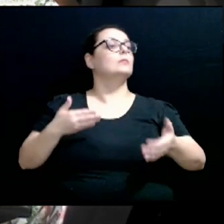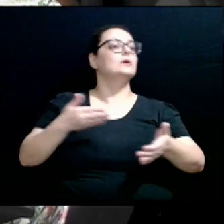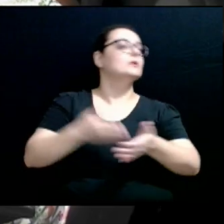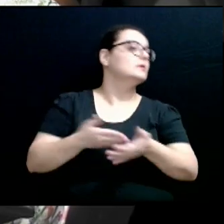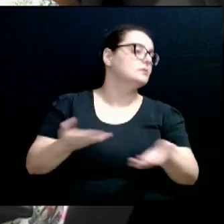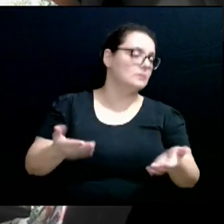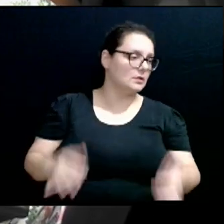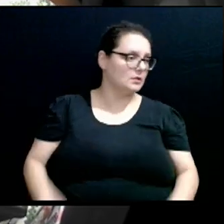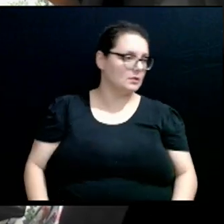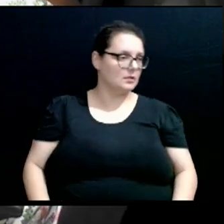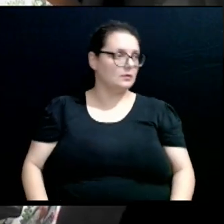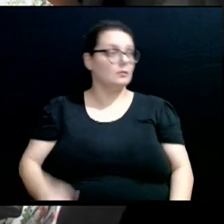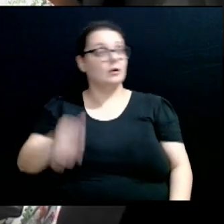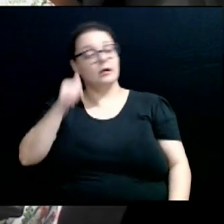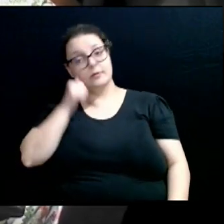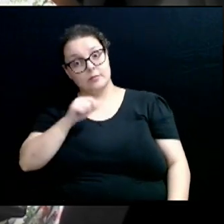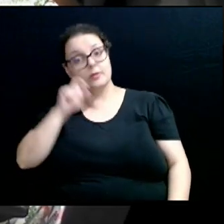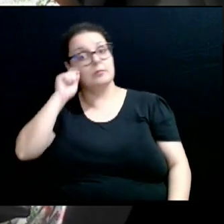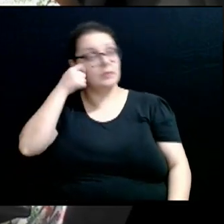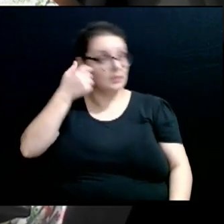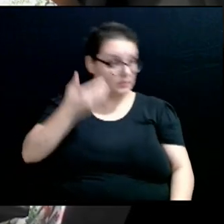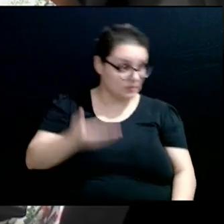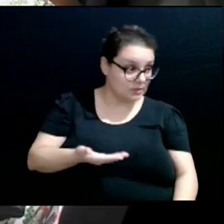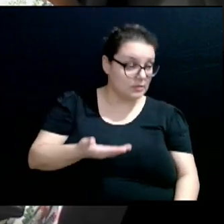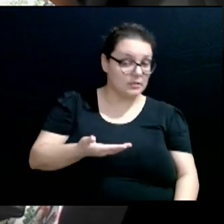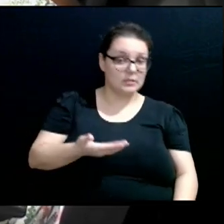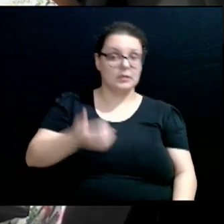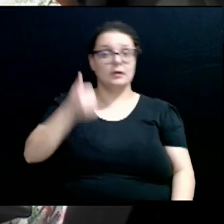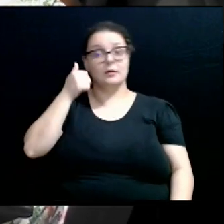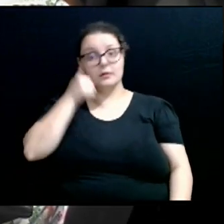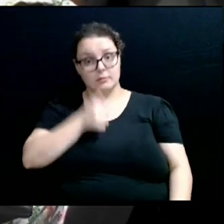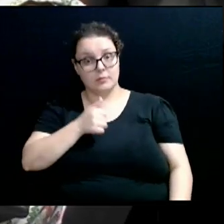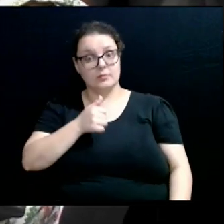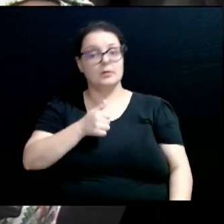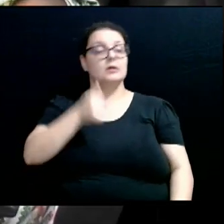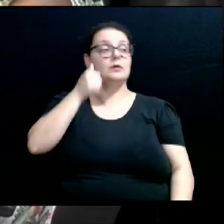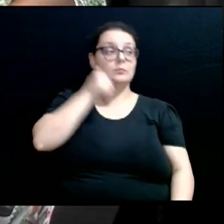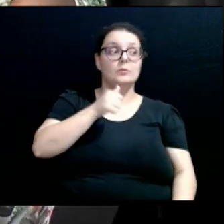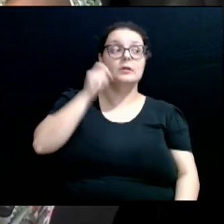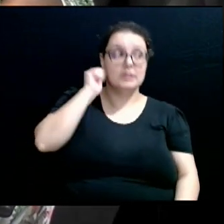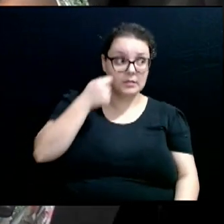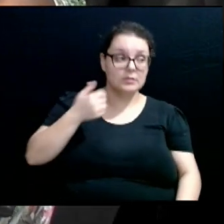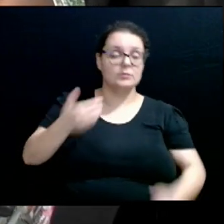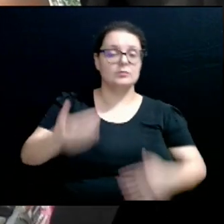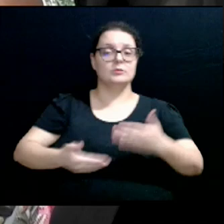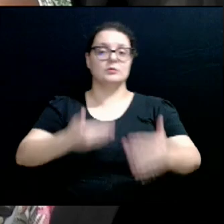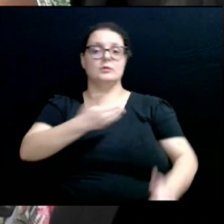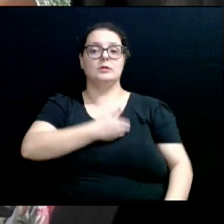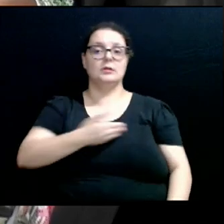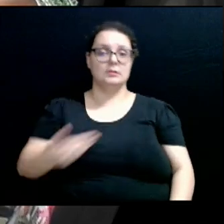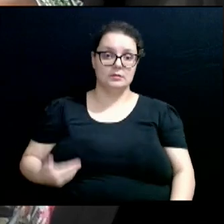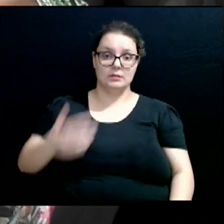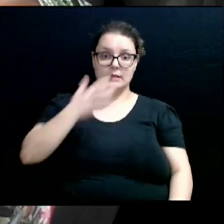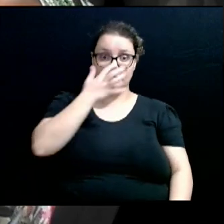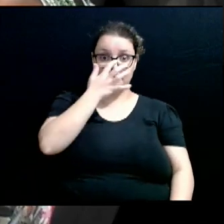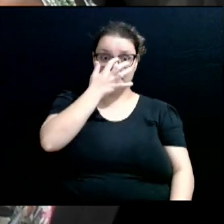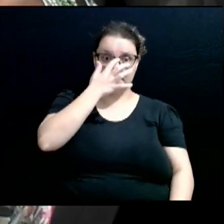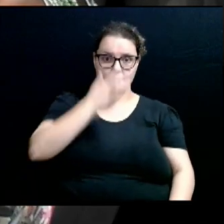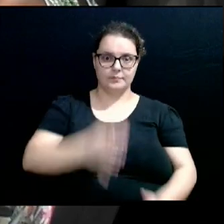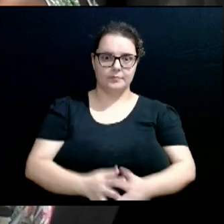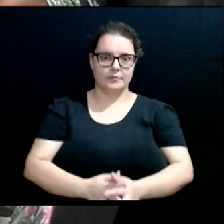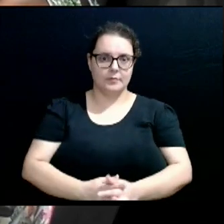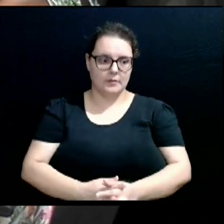mulher negra, né? Uma mulher negra que está aí no serviço público e que, né, não é vista,